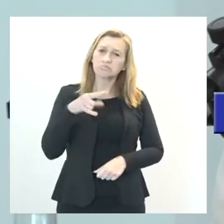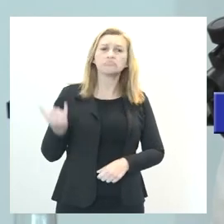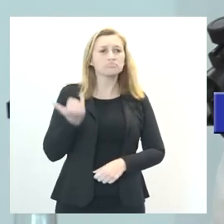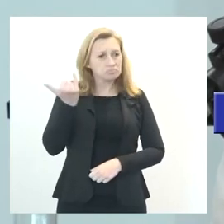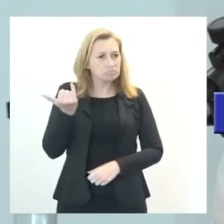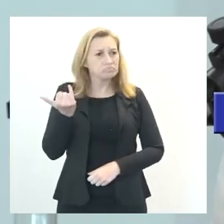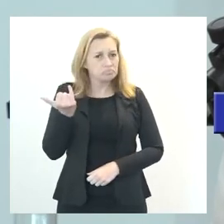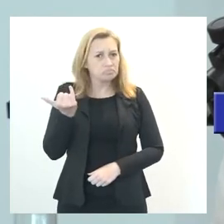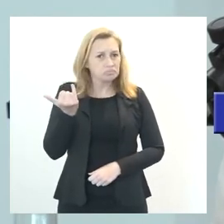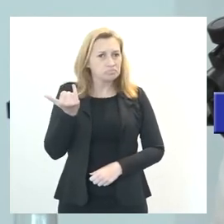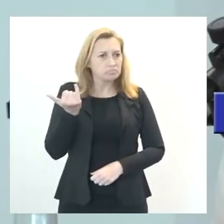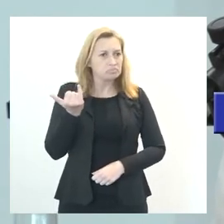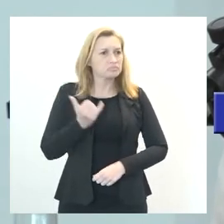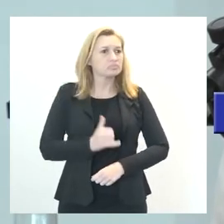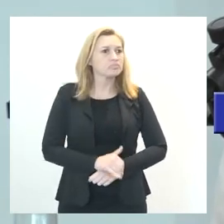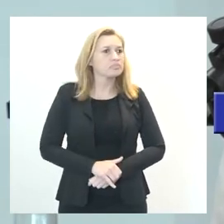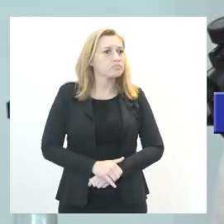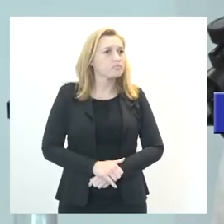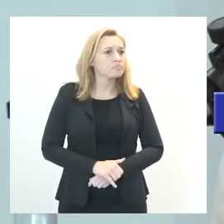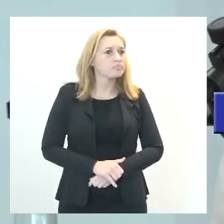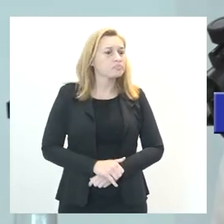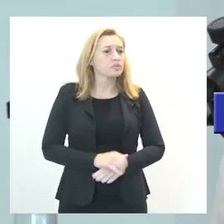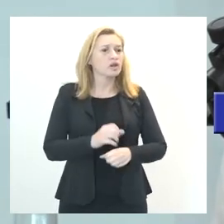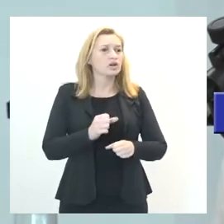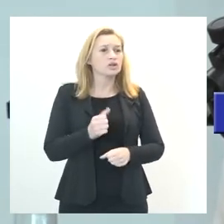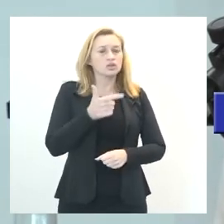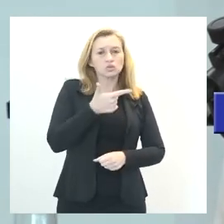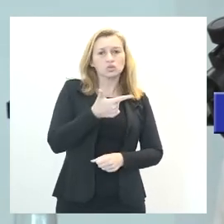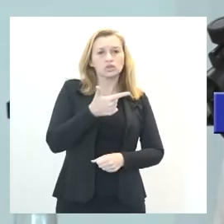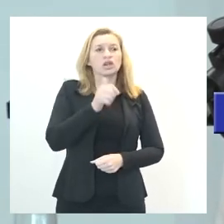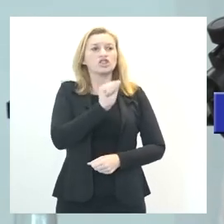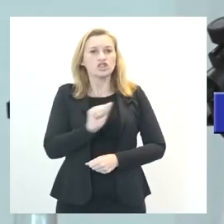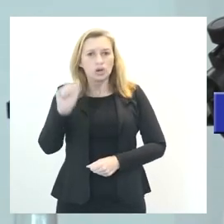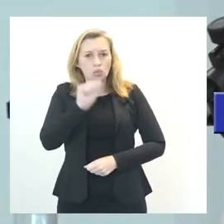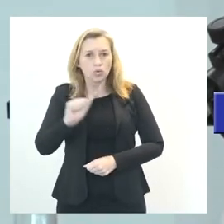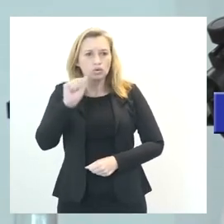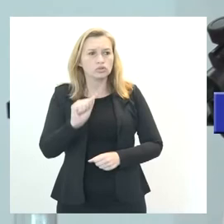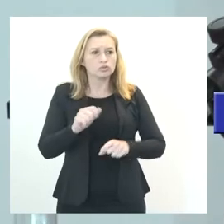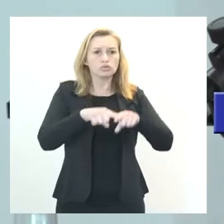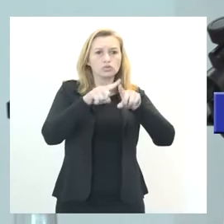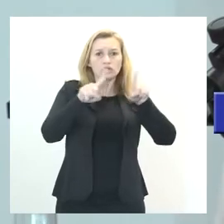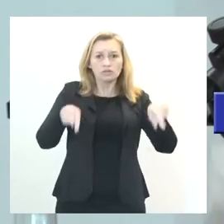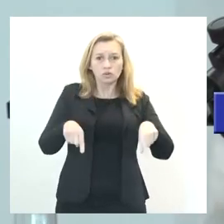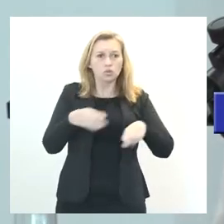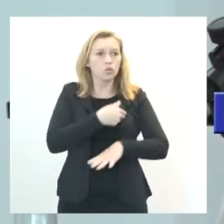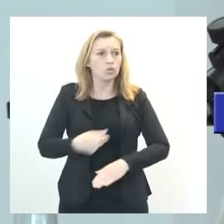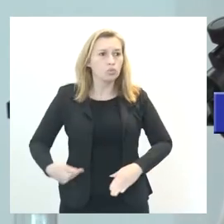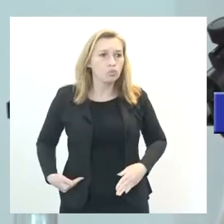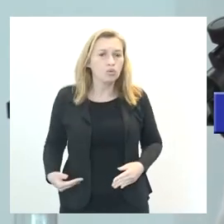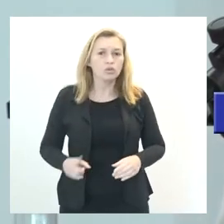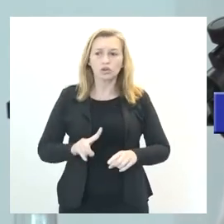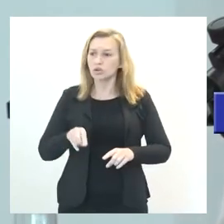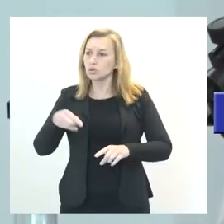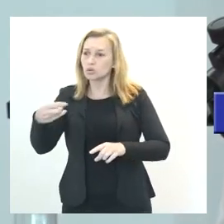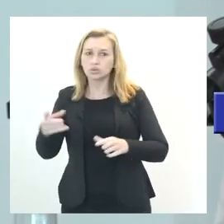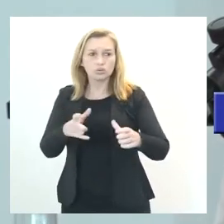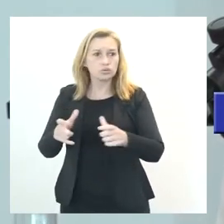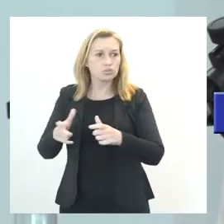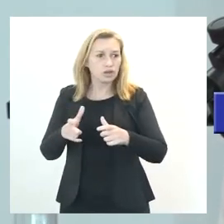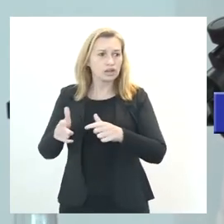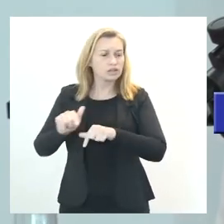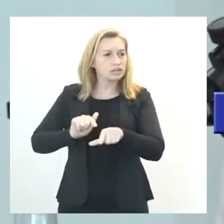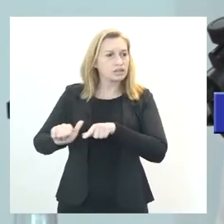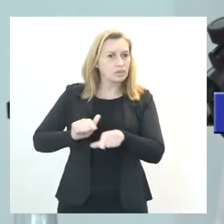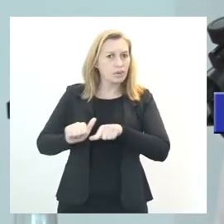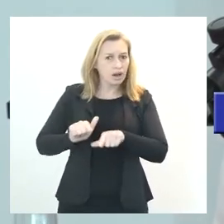que você é o dia Dezoito de agosto onde servidores públicos o e demais setores que nós